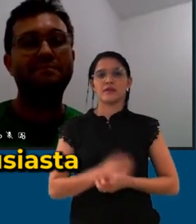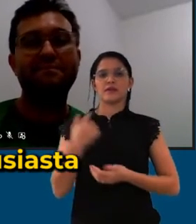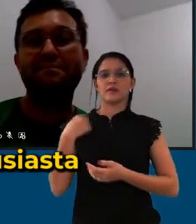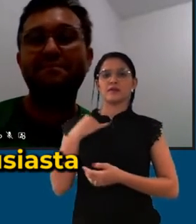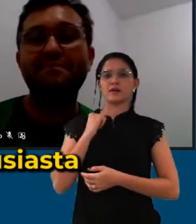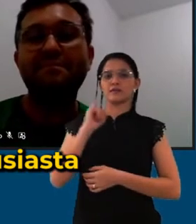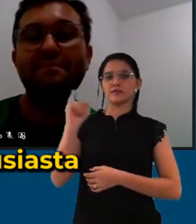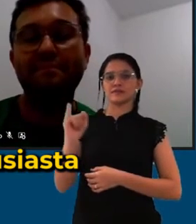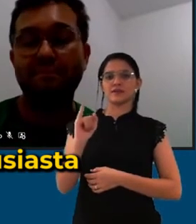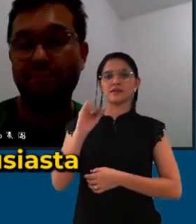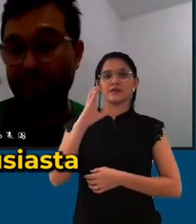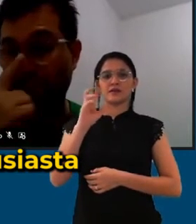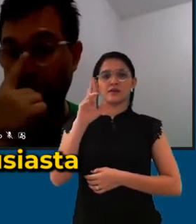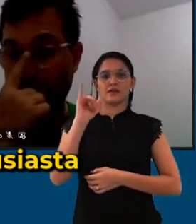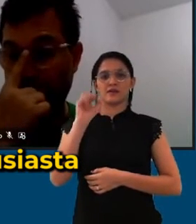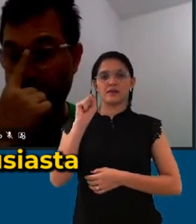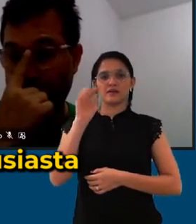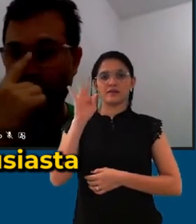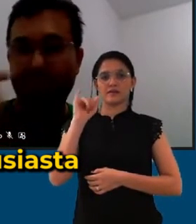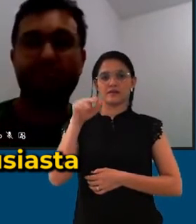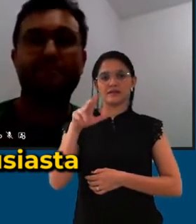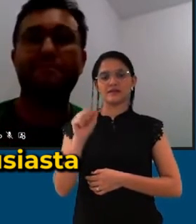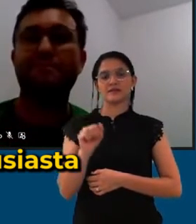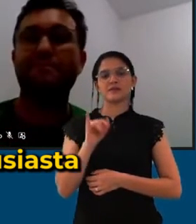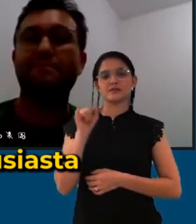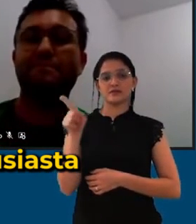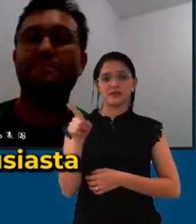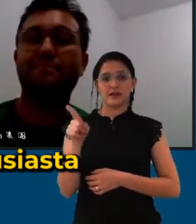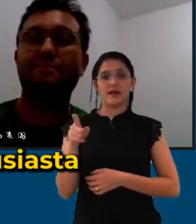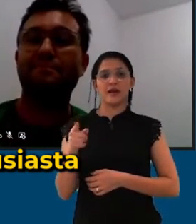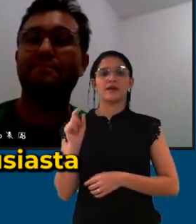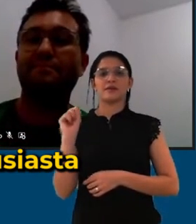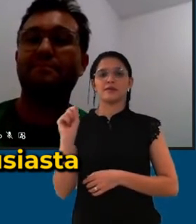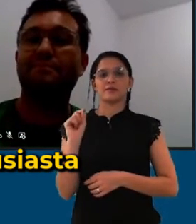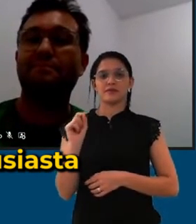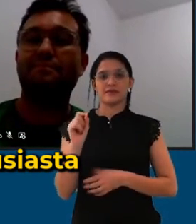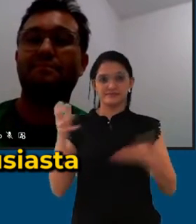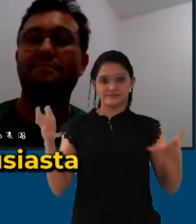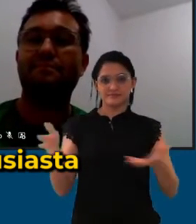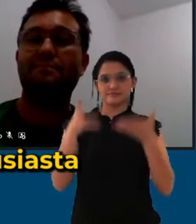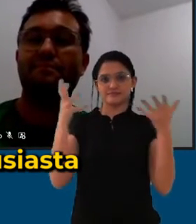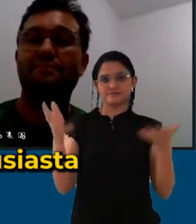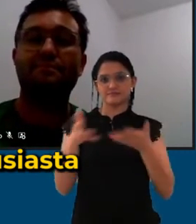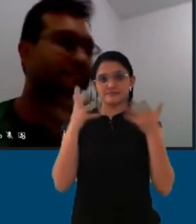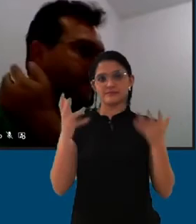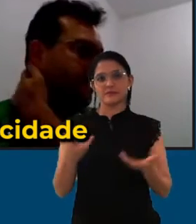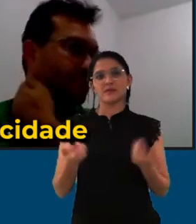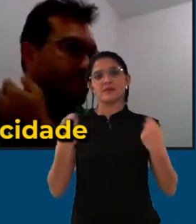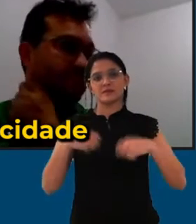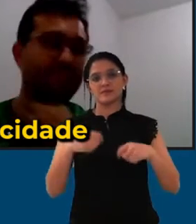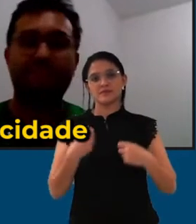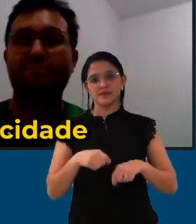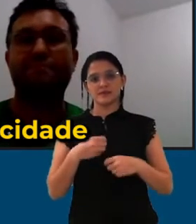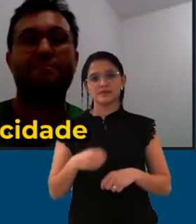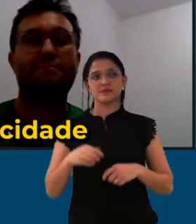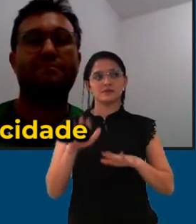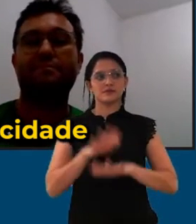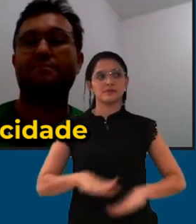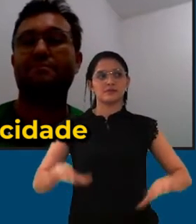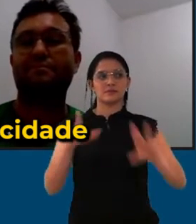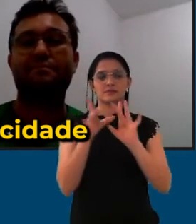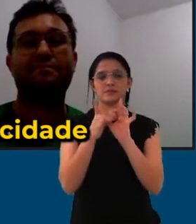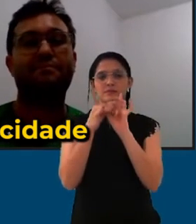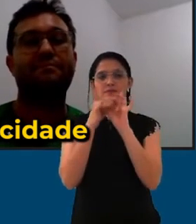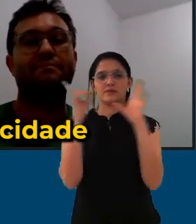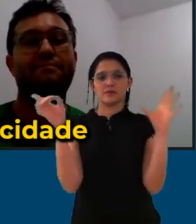Cristina aí, que eu sei que ela é uma entusiasta de uma jurisdição democrática. Doutora, nós estamos